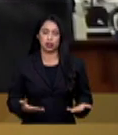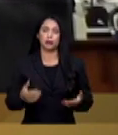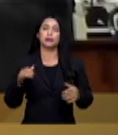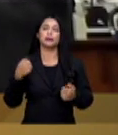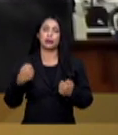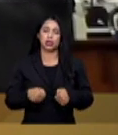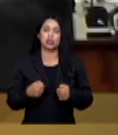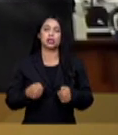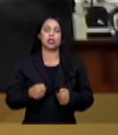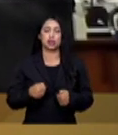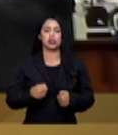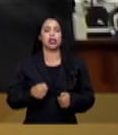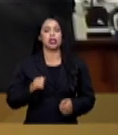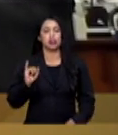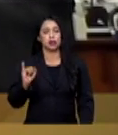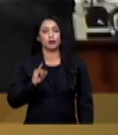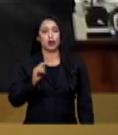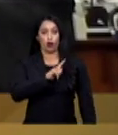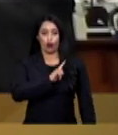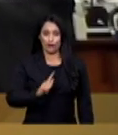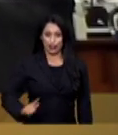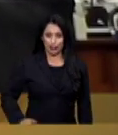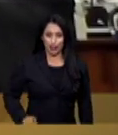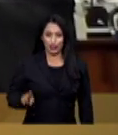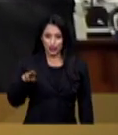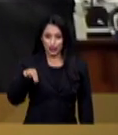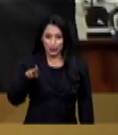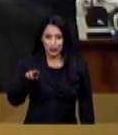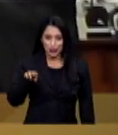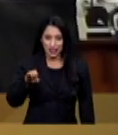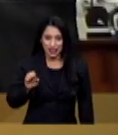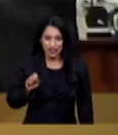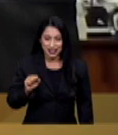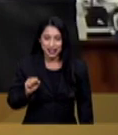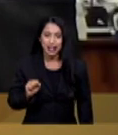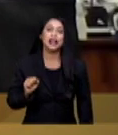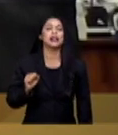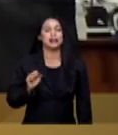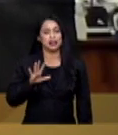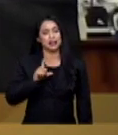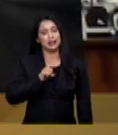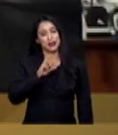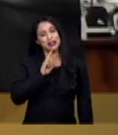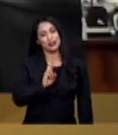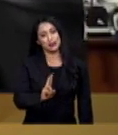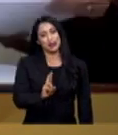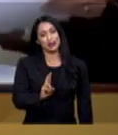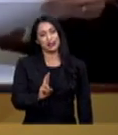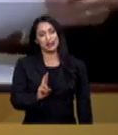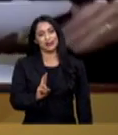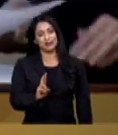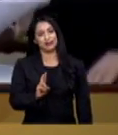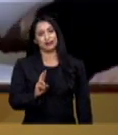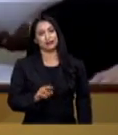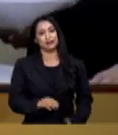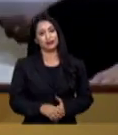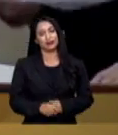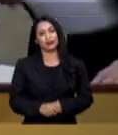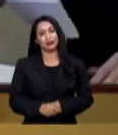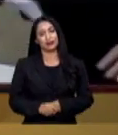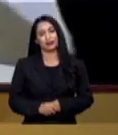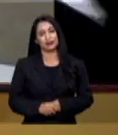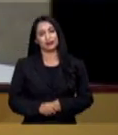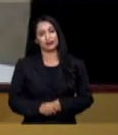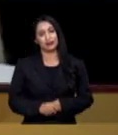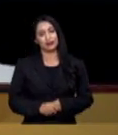acho que o governador Nunes Marques trouxe uma boa solução para o caso. Rede Geral.